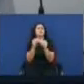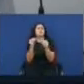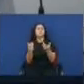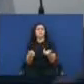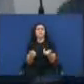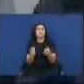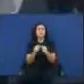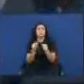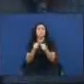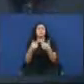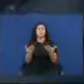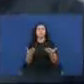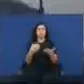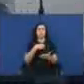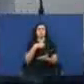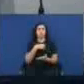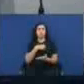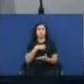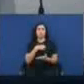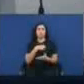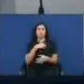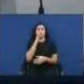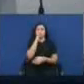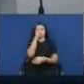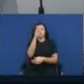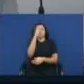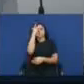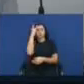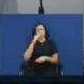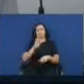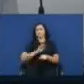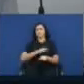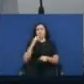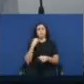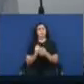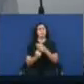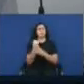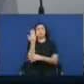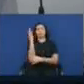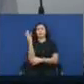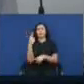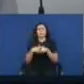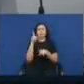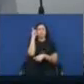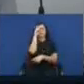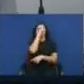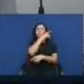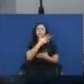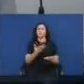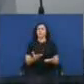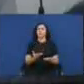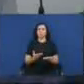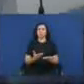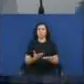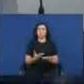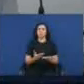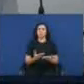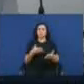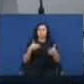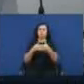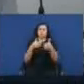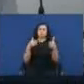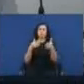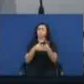estão fazendo hoje, muitas pessoas não vão nem querer plantar mais planta da casa. Planta, depois está uma dificuldade muito grande para fazer a remoção,